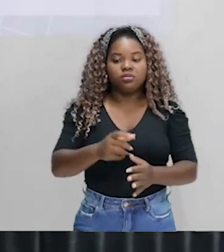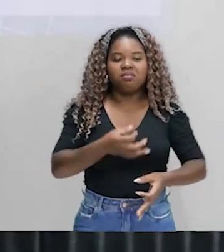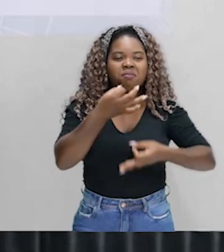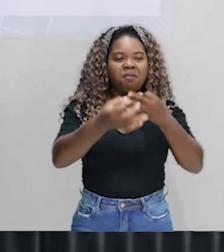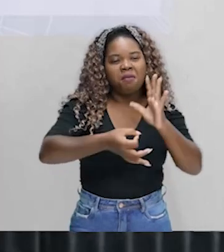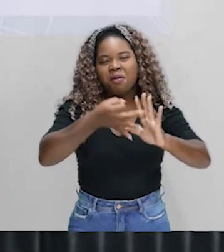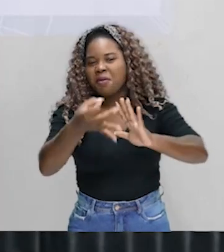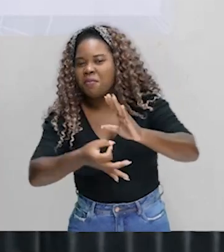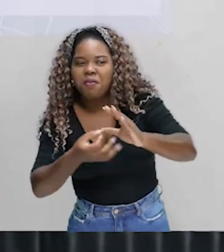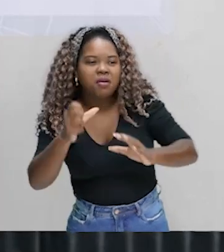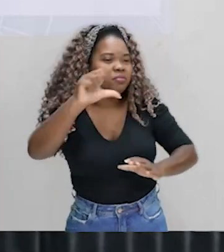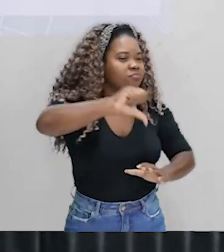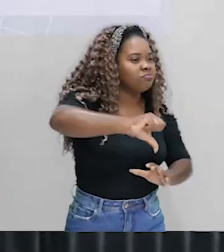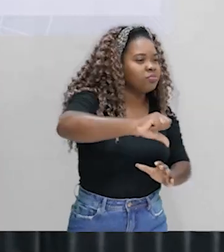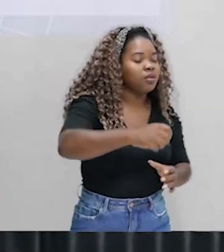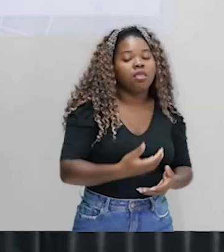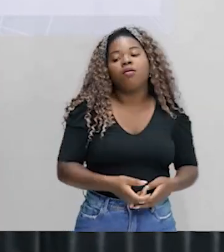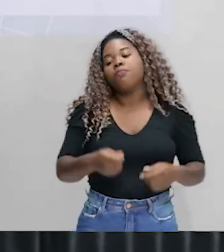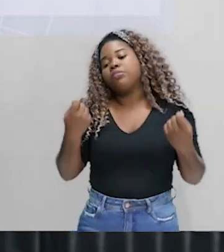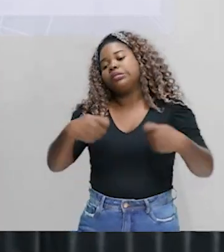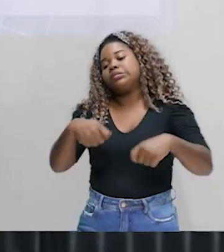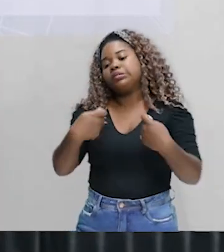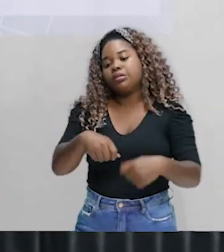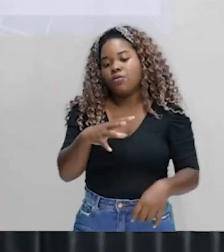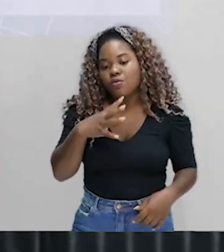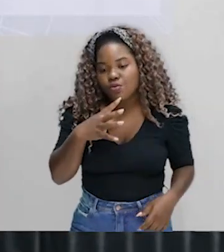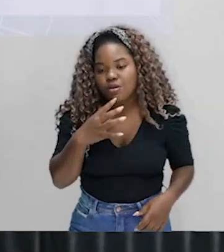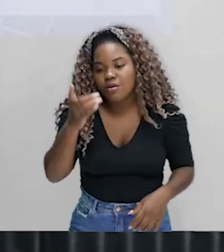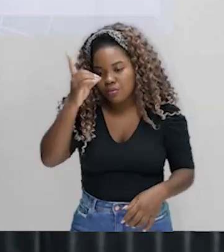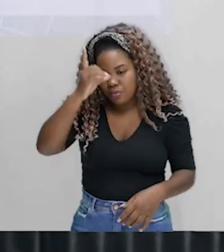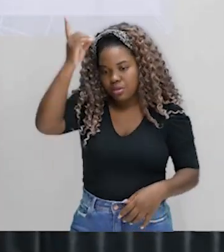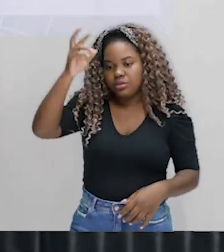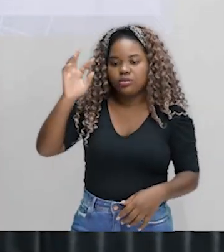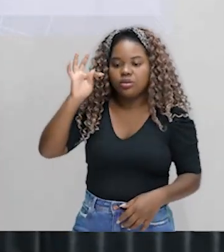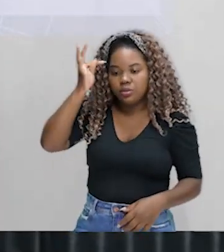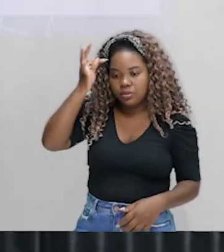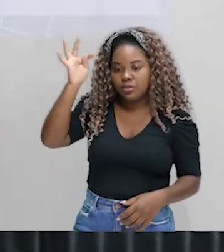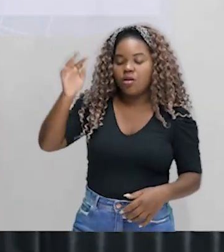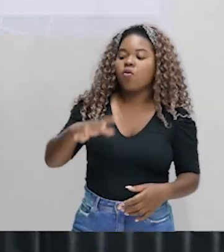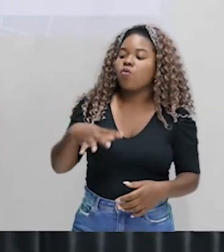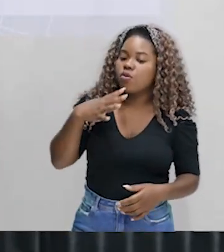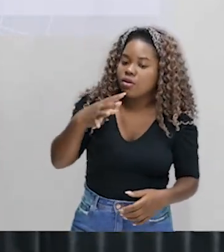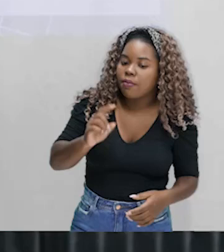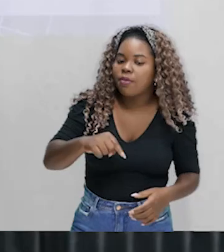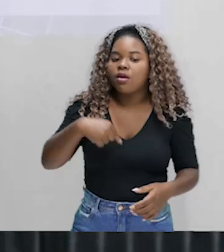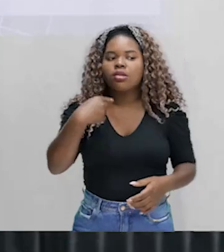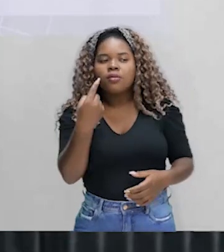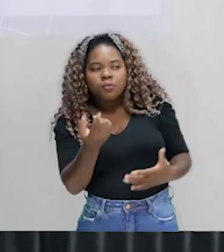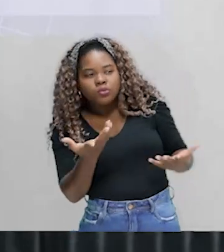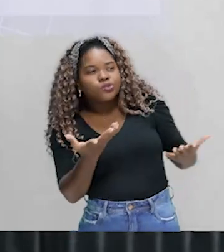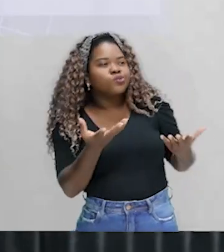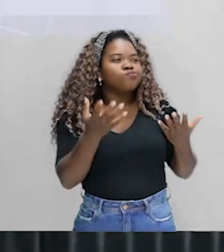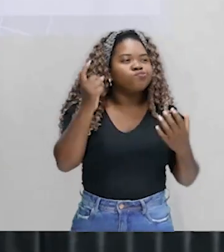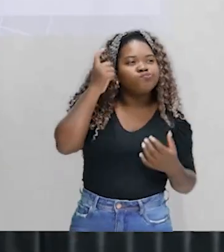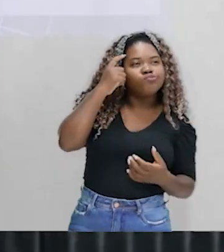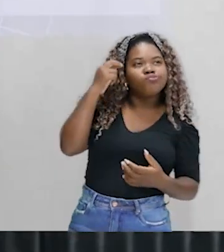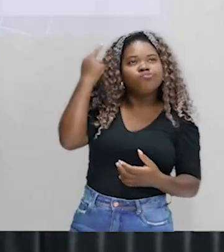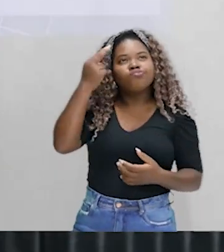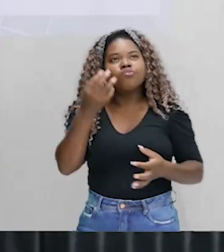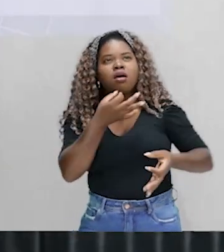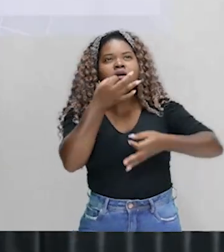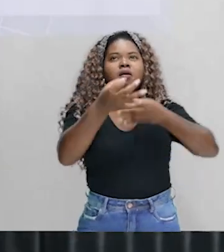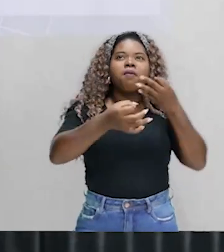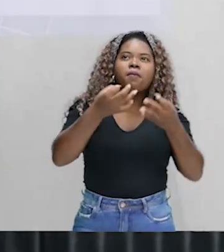critique alguma ideia, a gente precisa conhecer sobre essa ideia, tá? A gente conhece para depois levantar a opinião